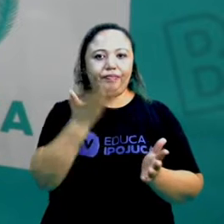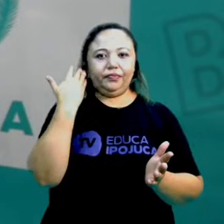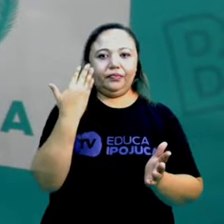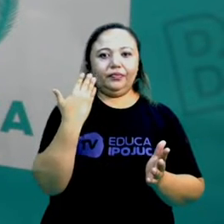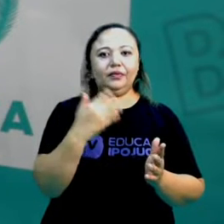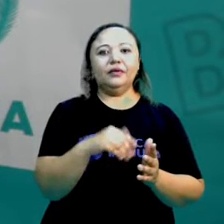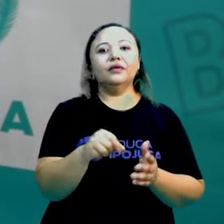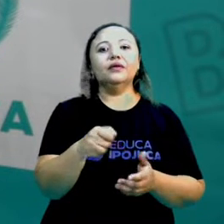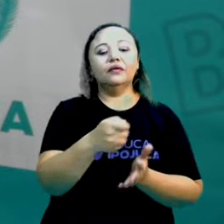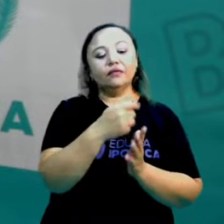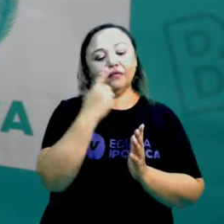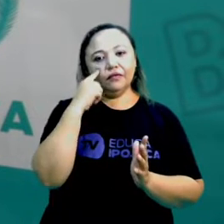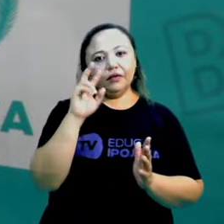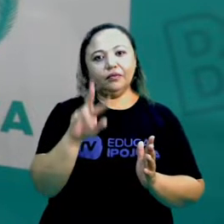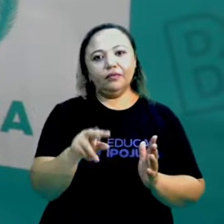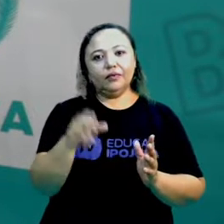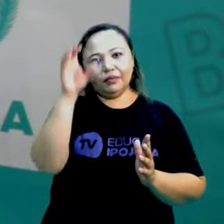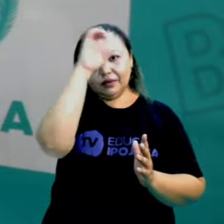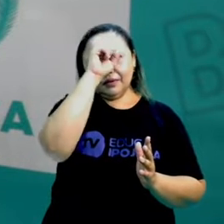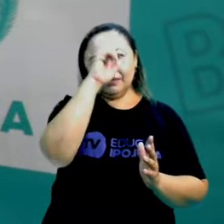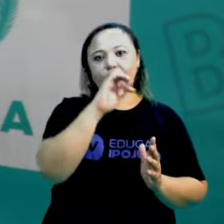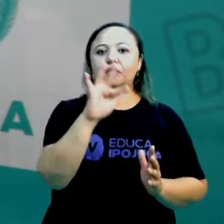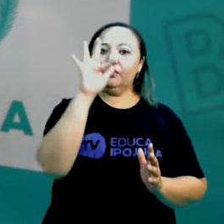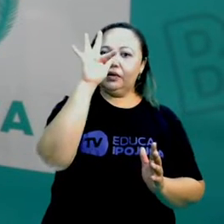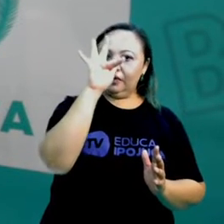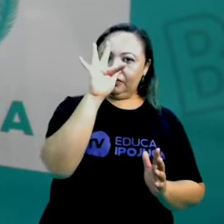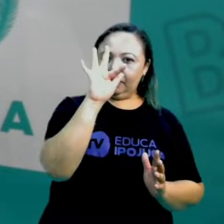F. E hoje não é diferente, tá?